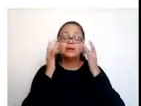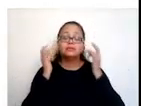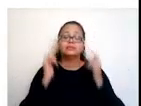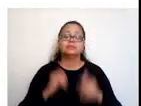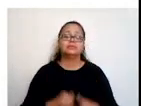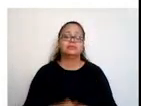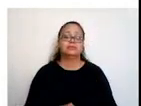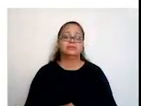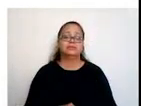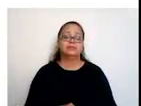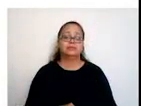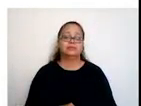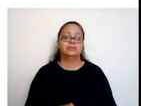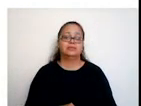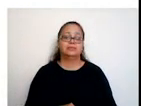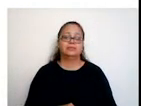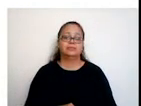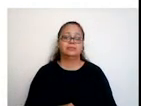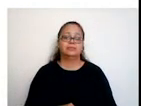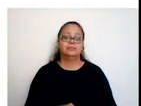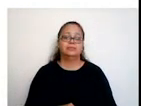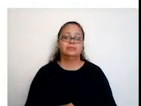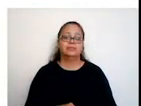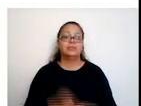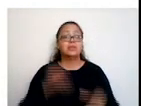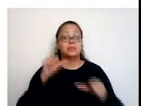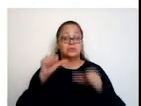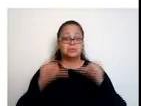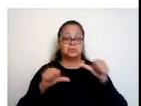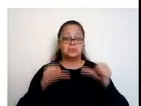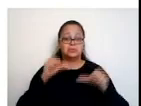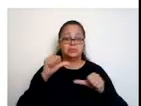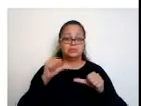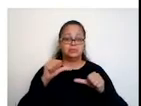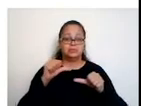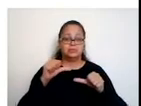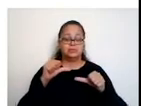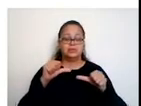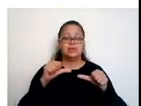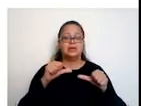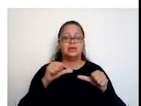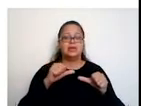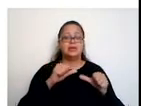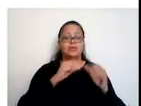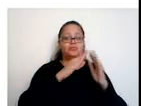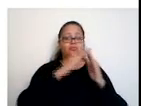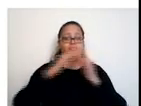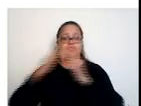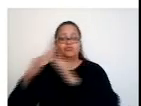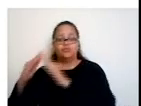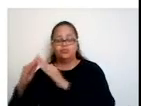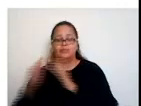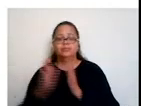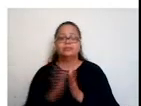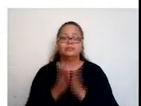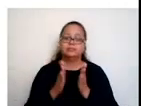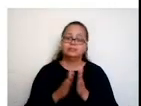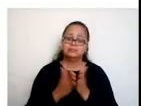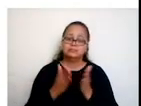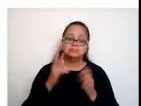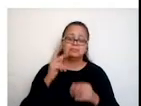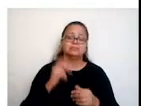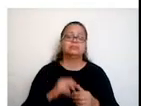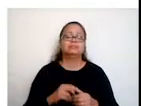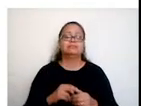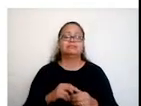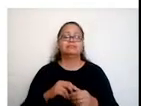Né? Com elas, com essas reformas, cortiços e casas que eram mais simples